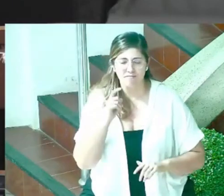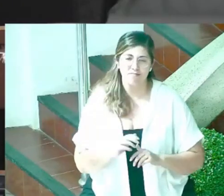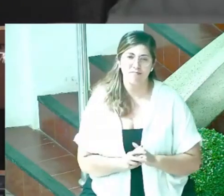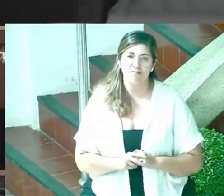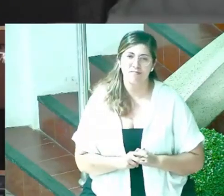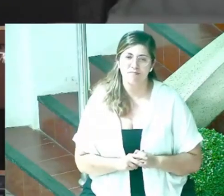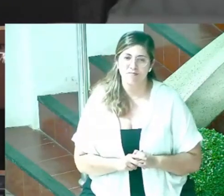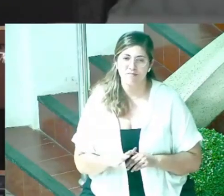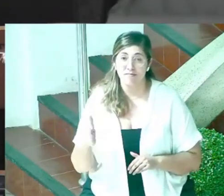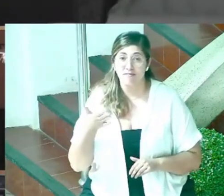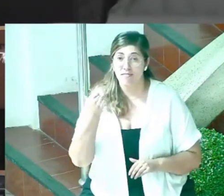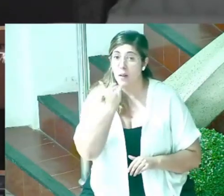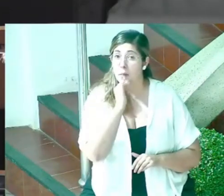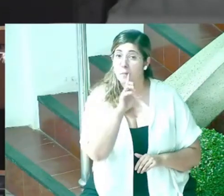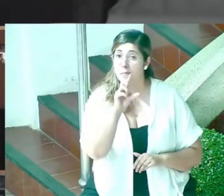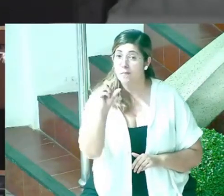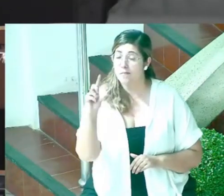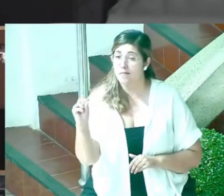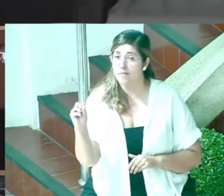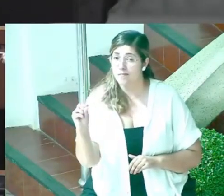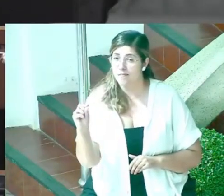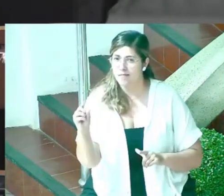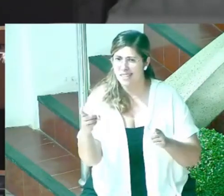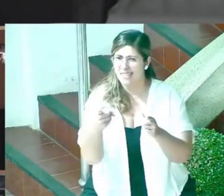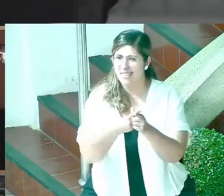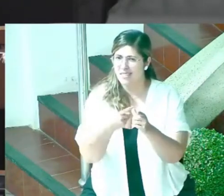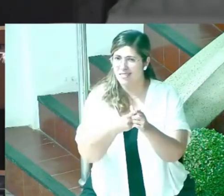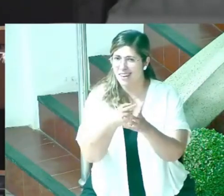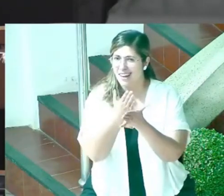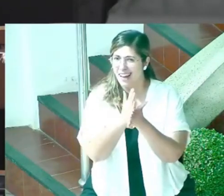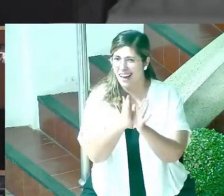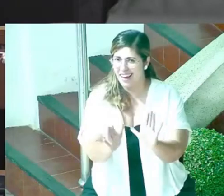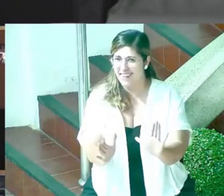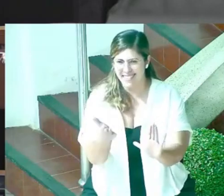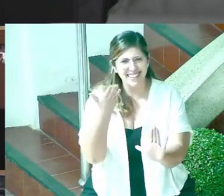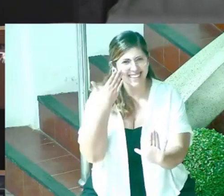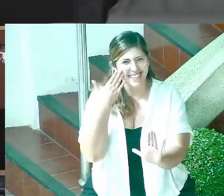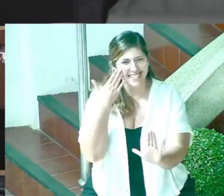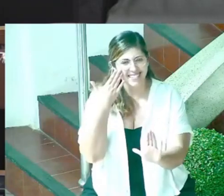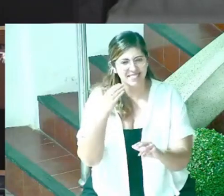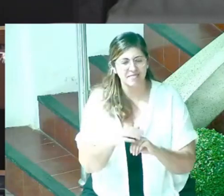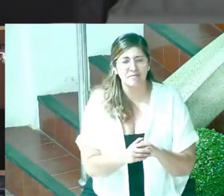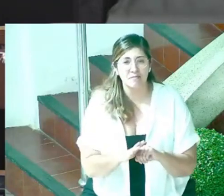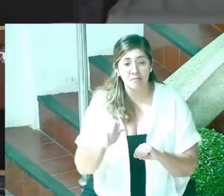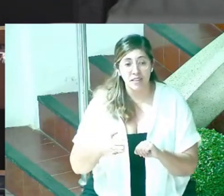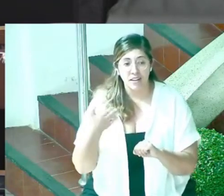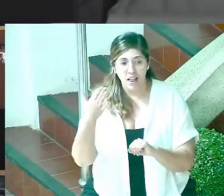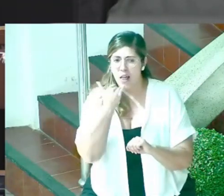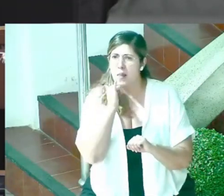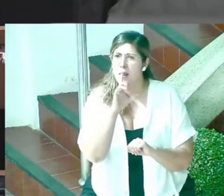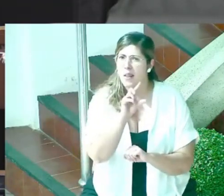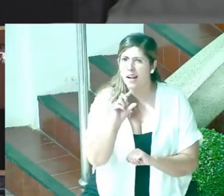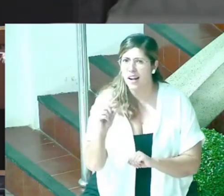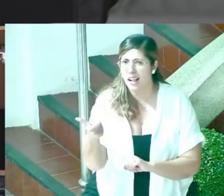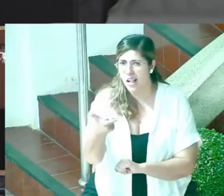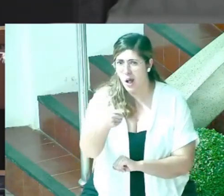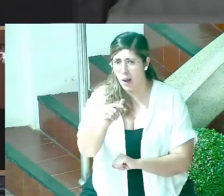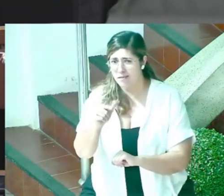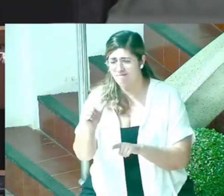outros, mas que podemos perdoar os outros, porque fomos